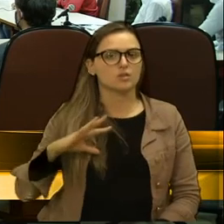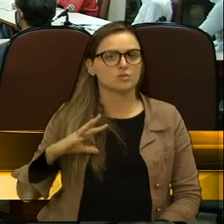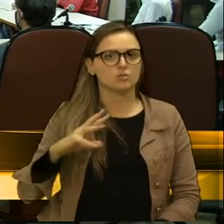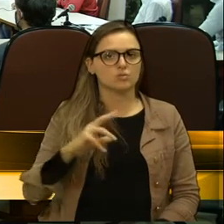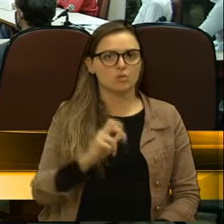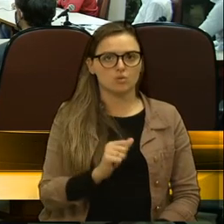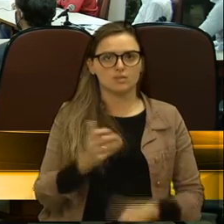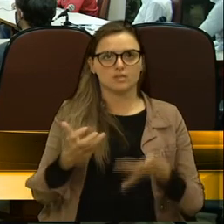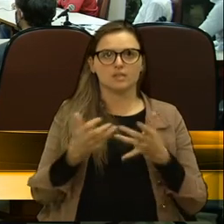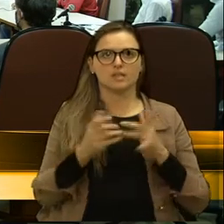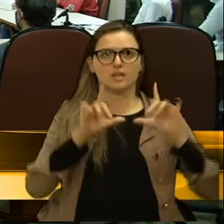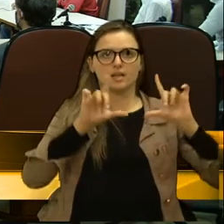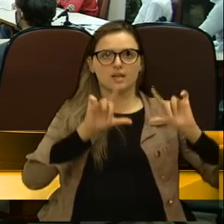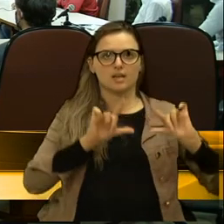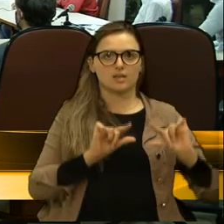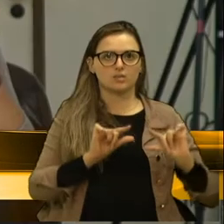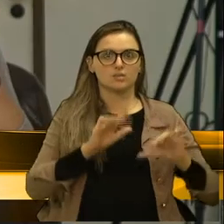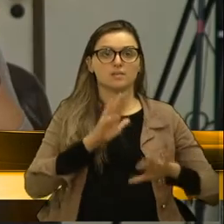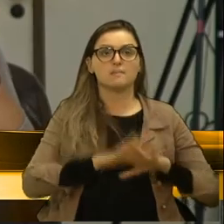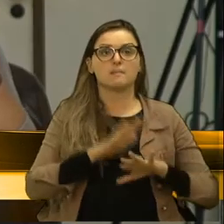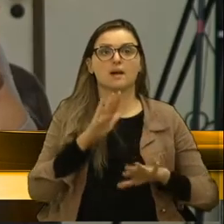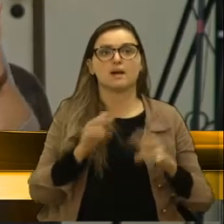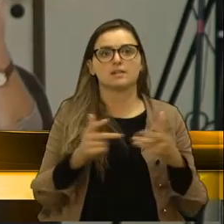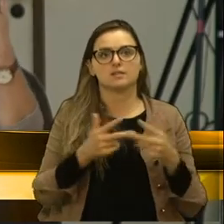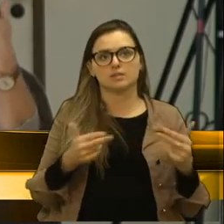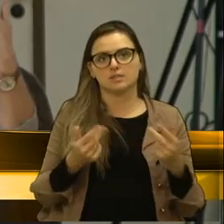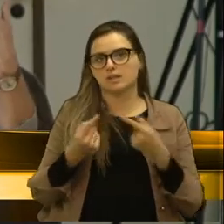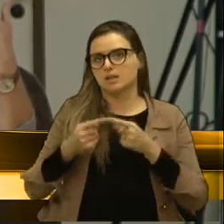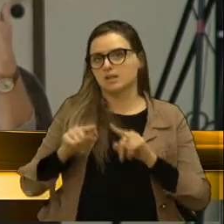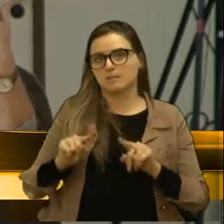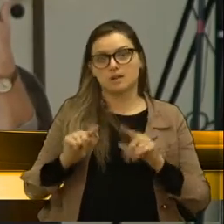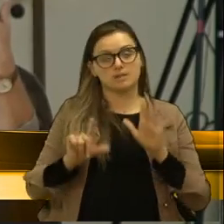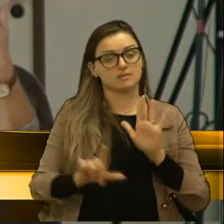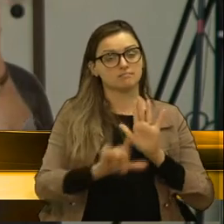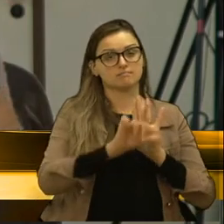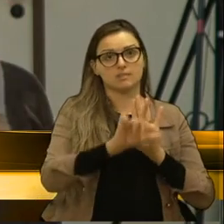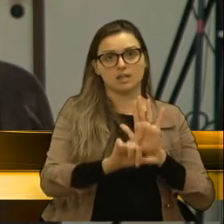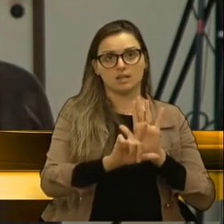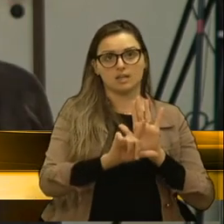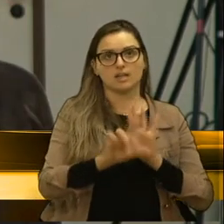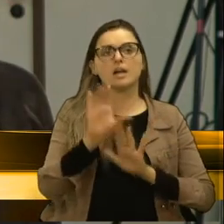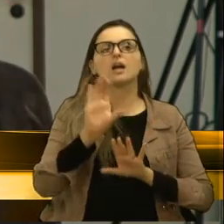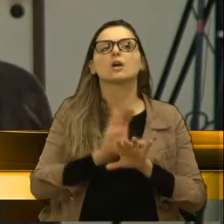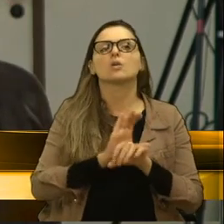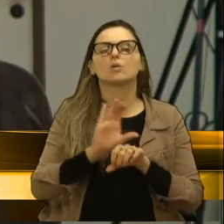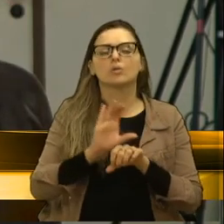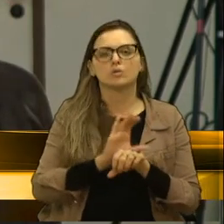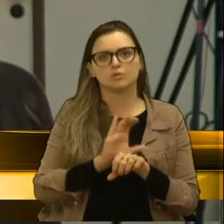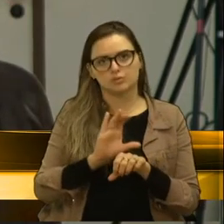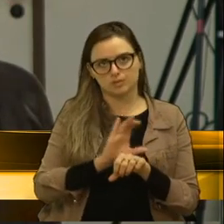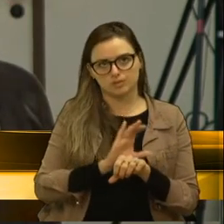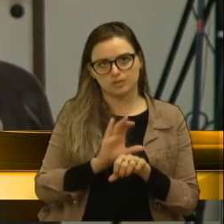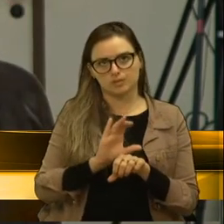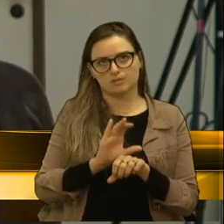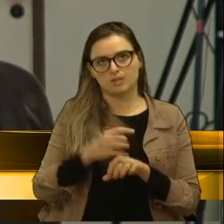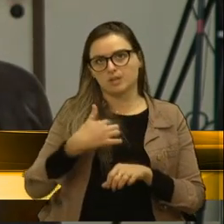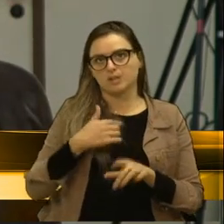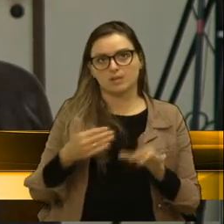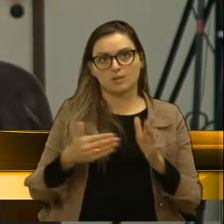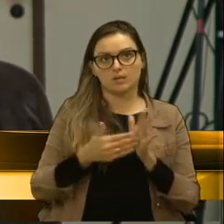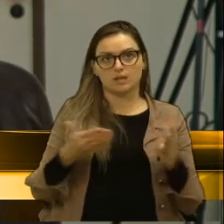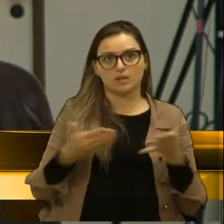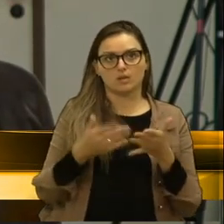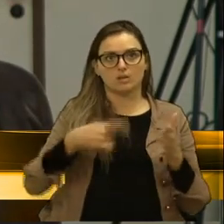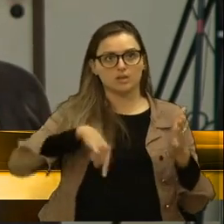queríamos reduzir mais do que nós reduzimos. Mas a legislação, a Constituição, que até agora de manhã nós